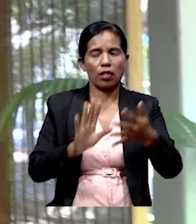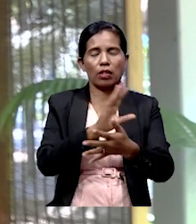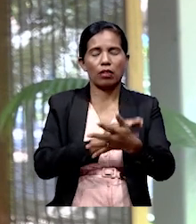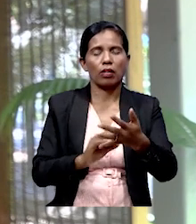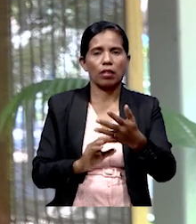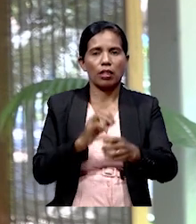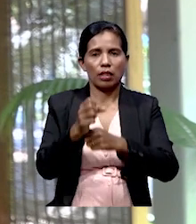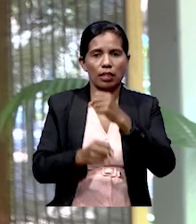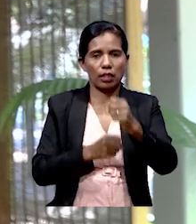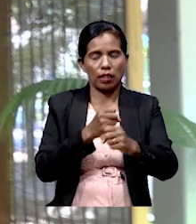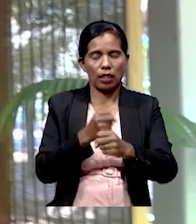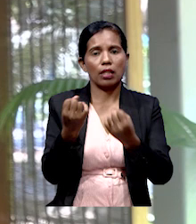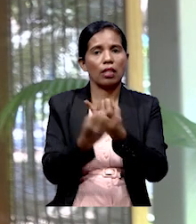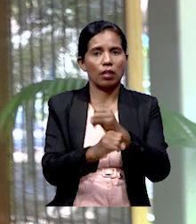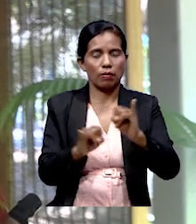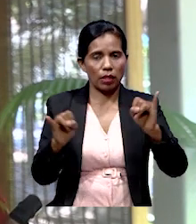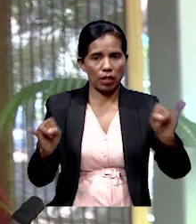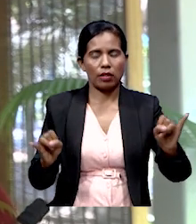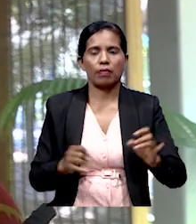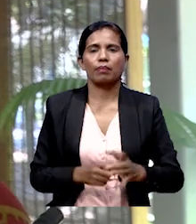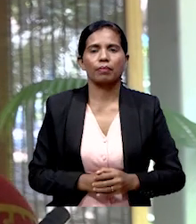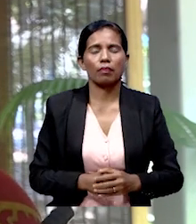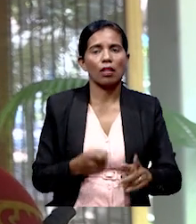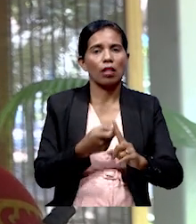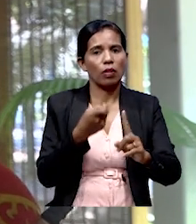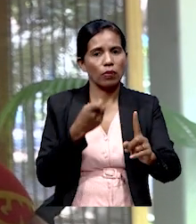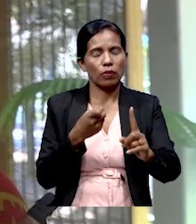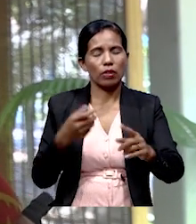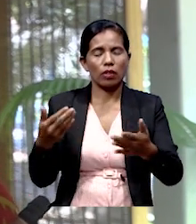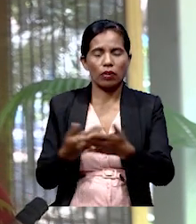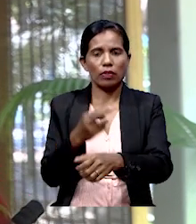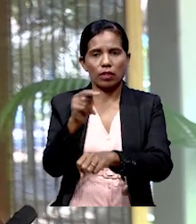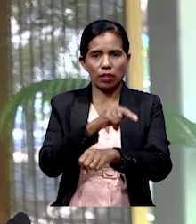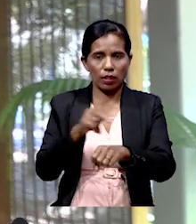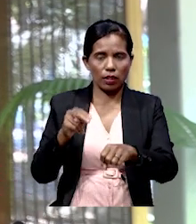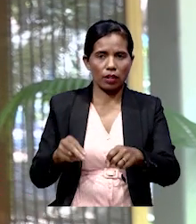aniversário independência. Husi Nova Zelândia, no inia,